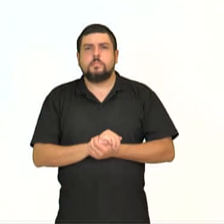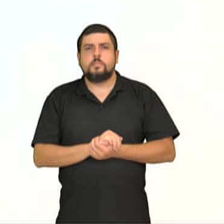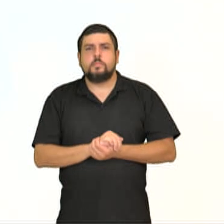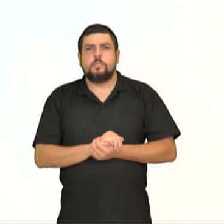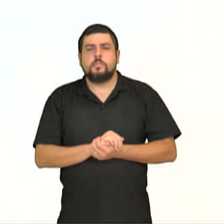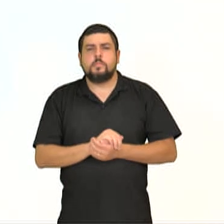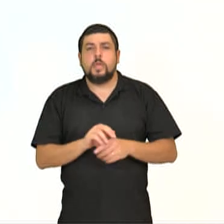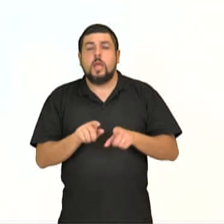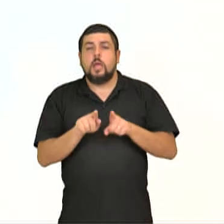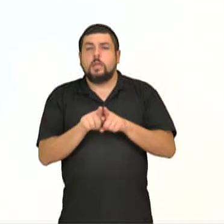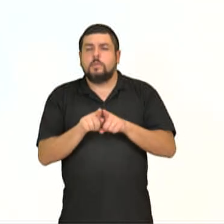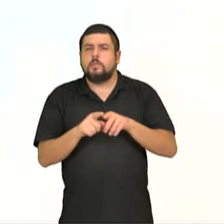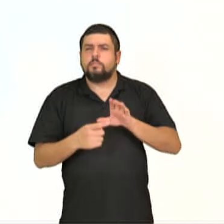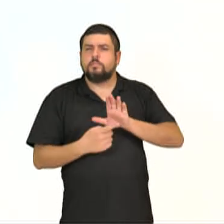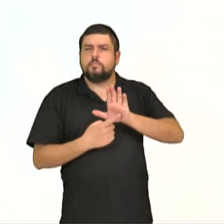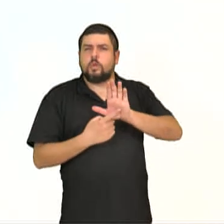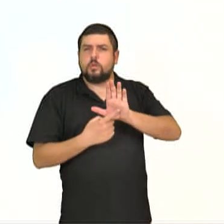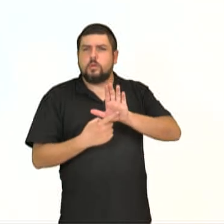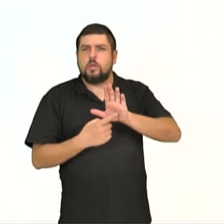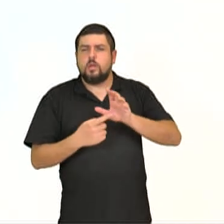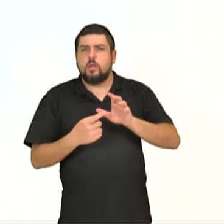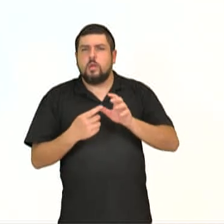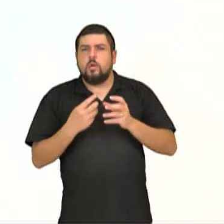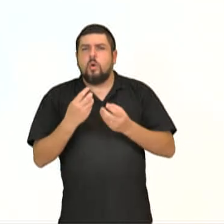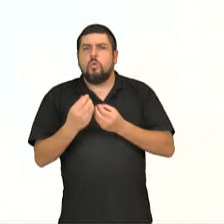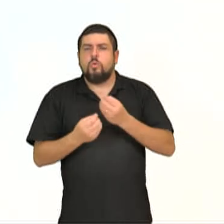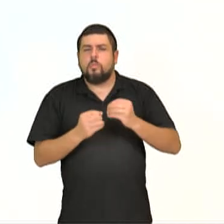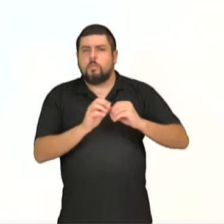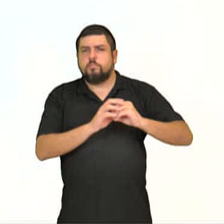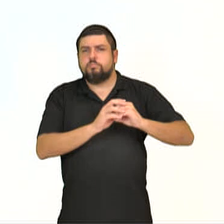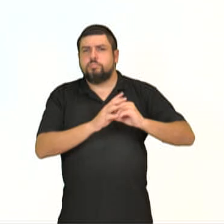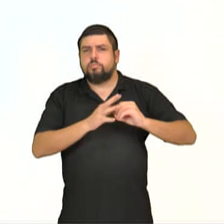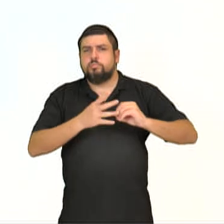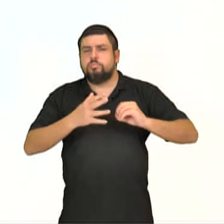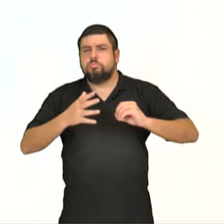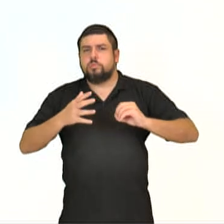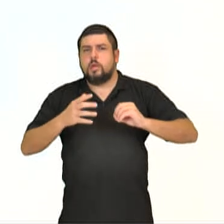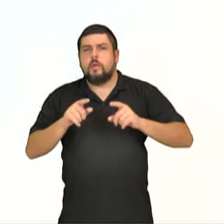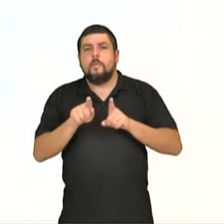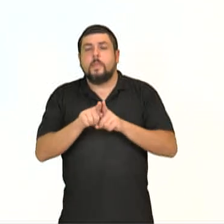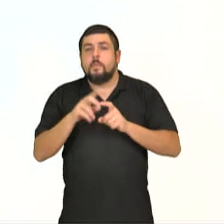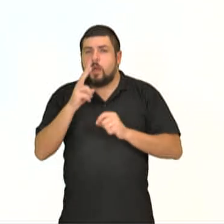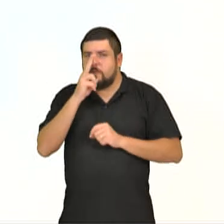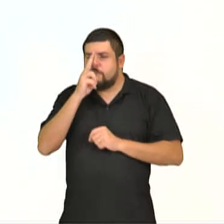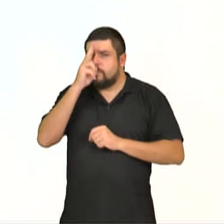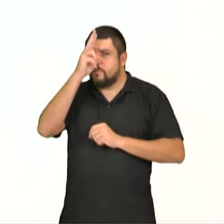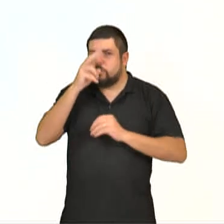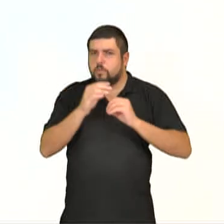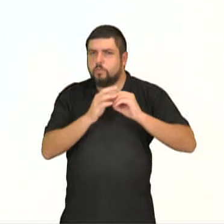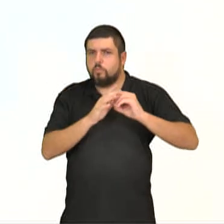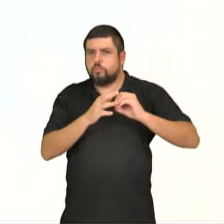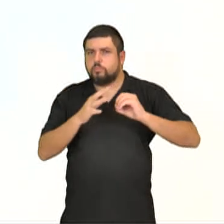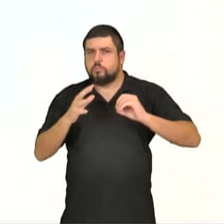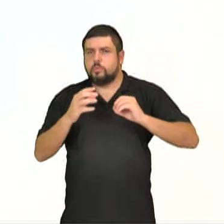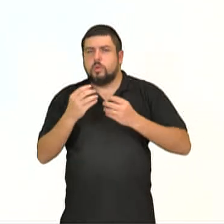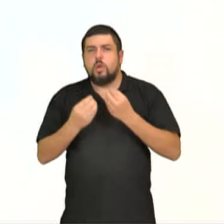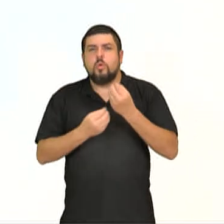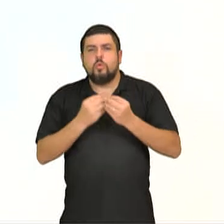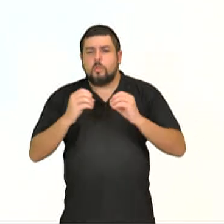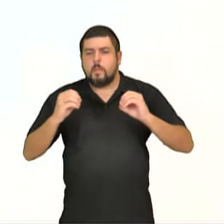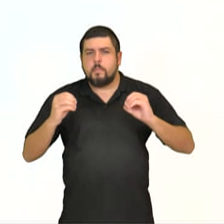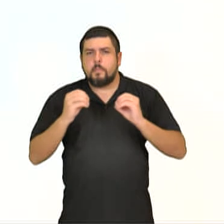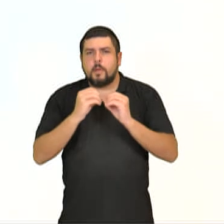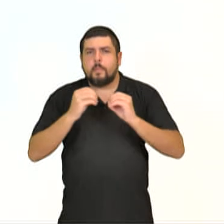o campo de uma carga elétrica pontiforme, o campo colombiano, e a força colombiana e a interação entre essas cargas. Tá